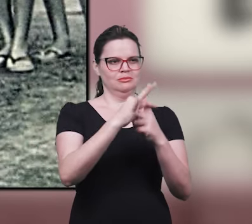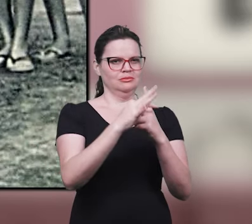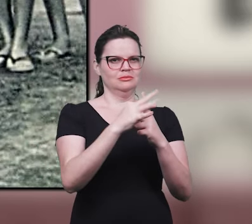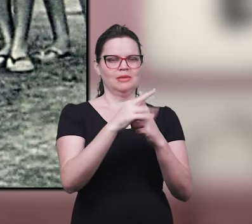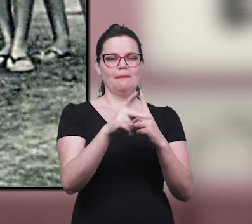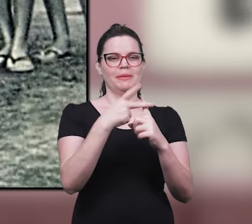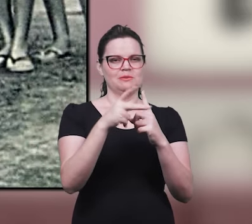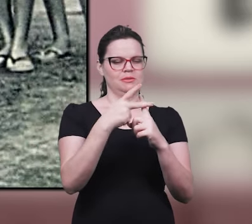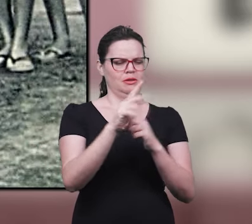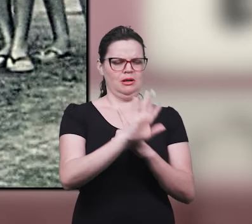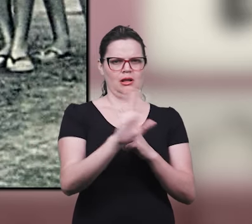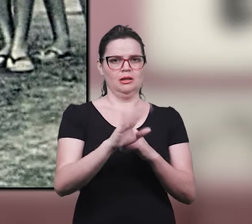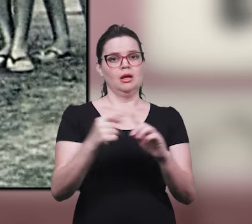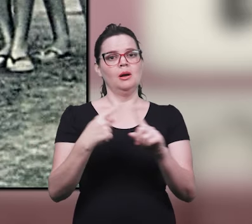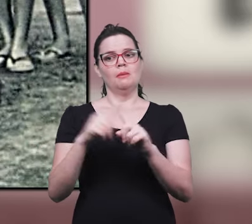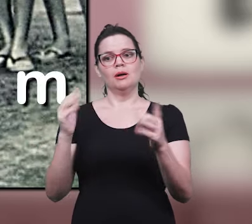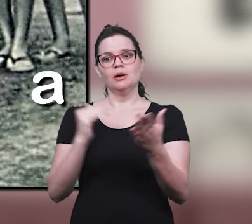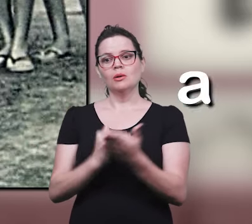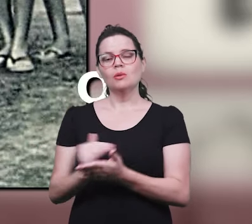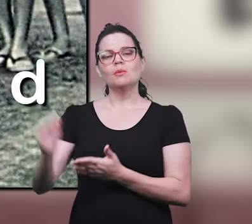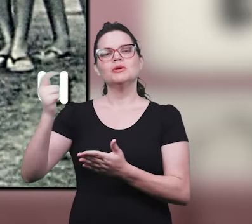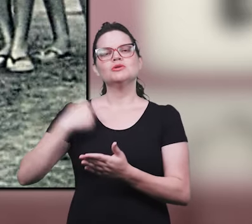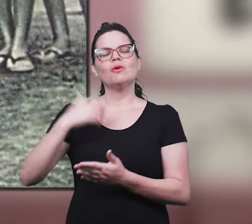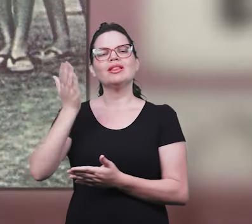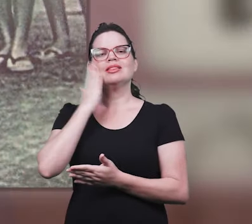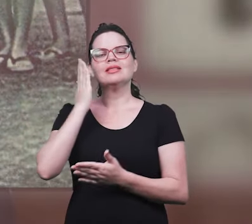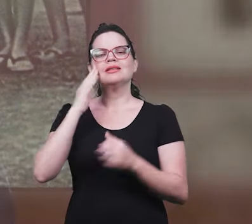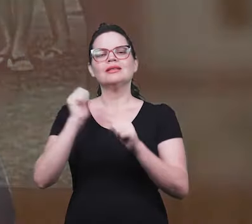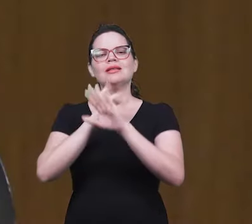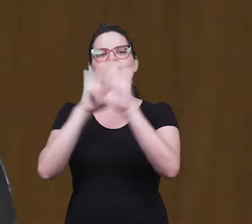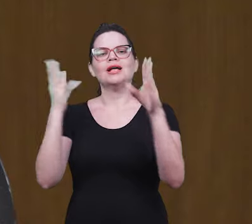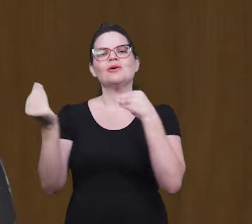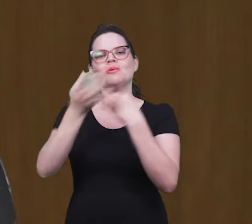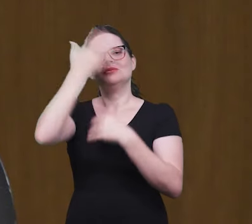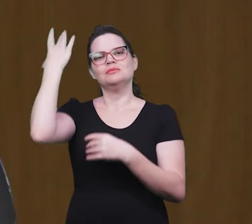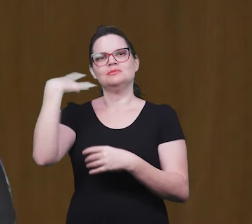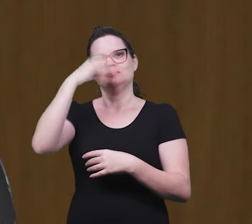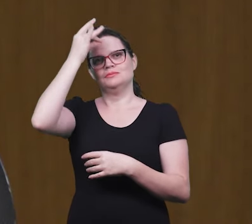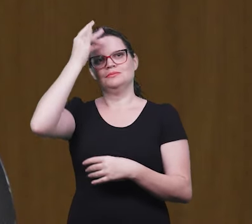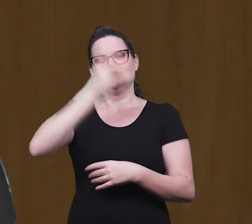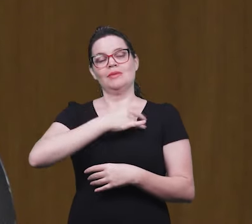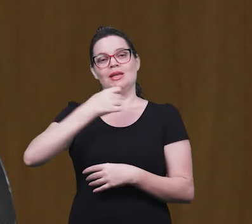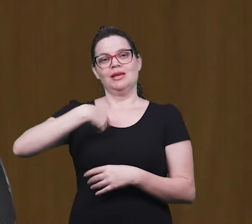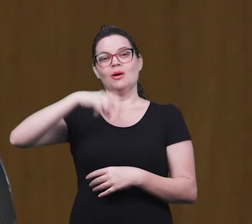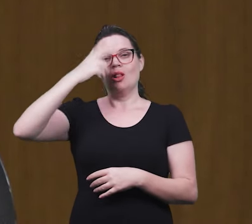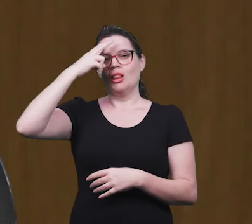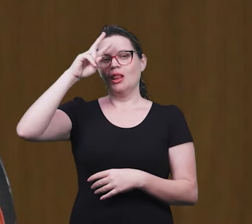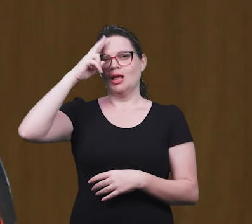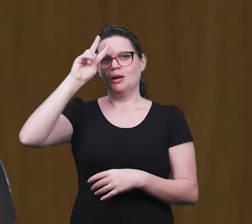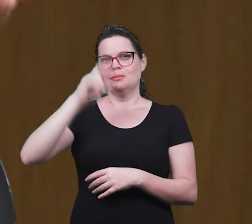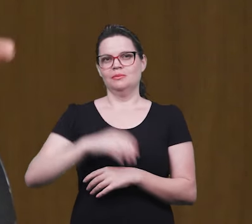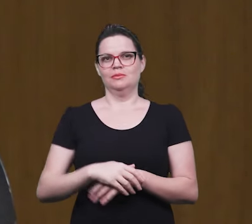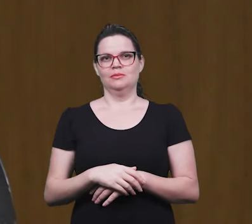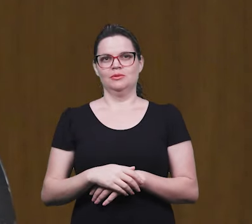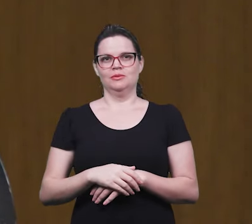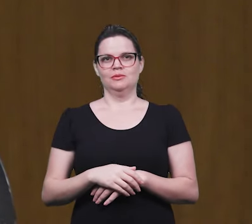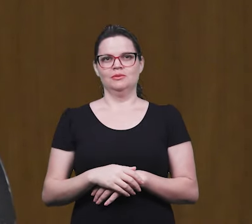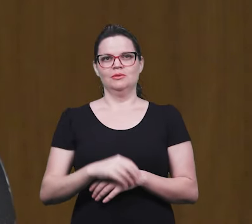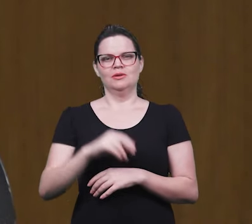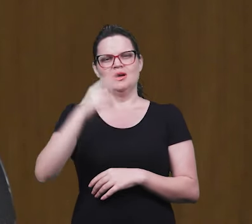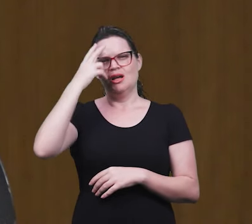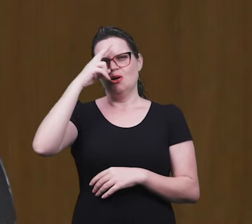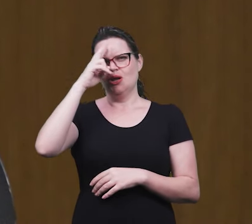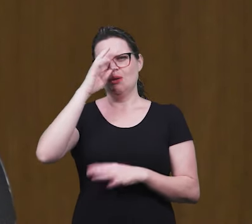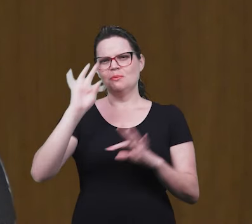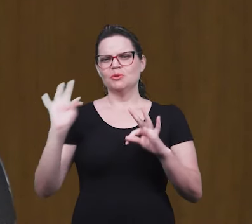introduzir a obra do Espírito Santo. E eu lembro quando ele falou tudo que está acontecendo agora,